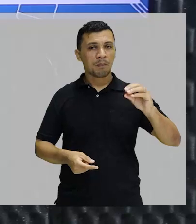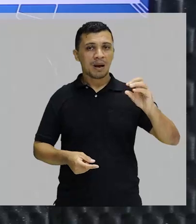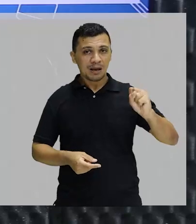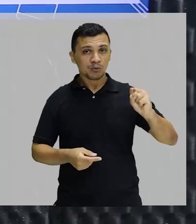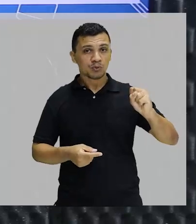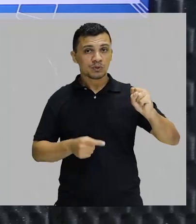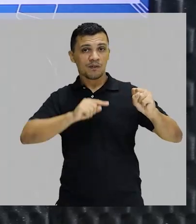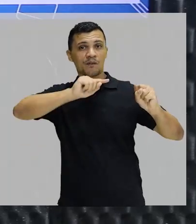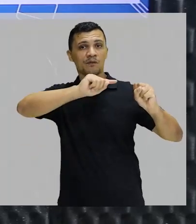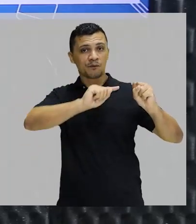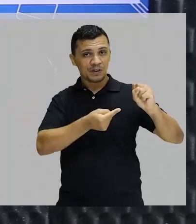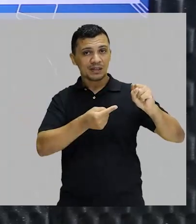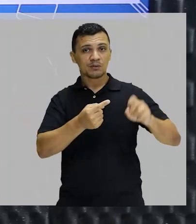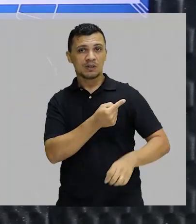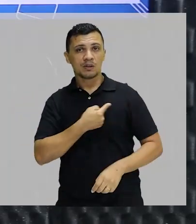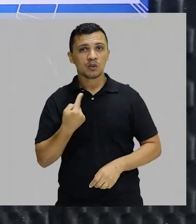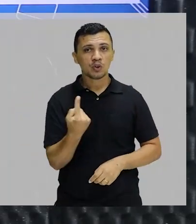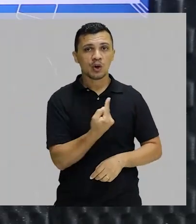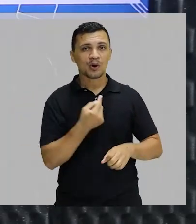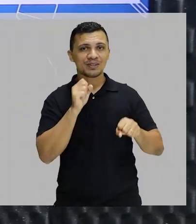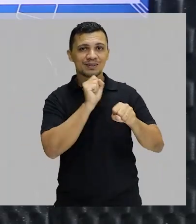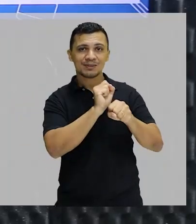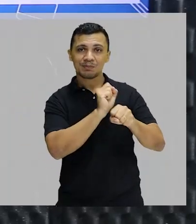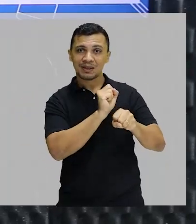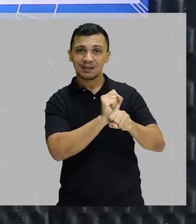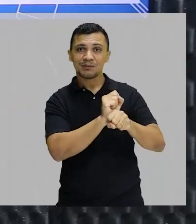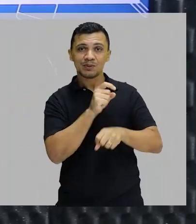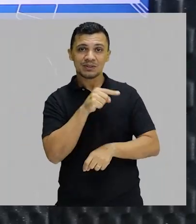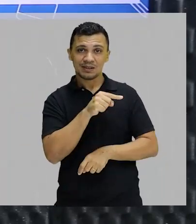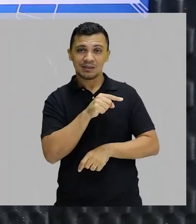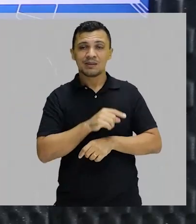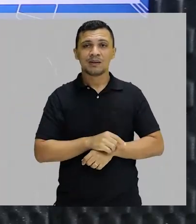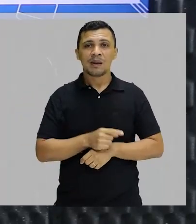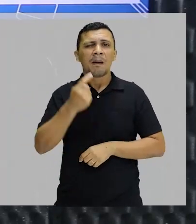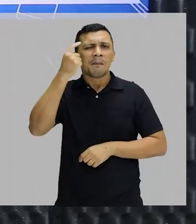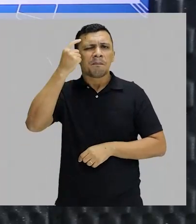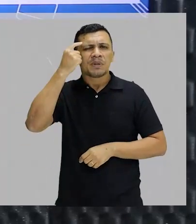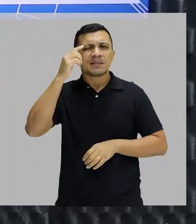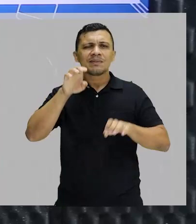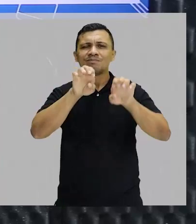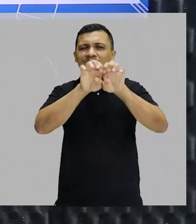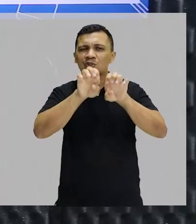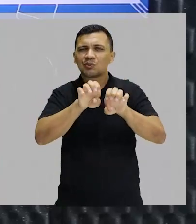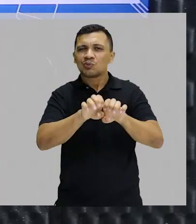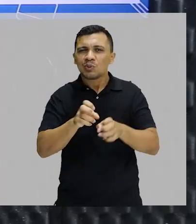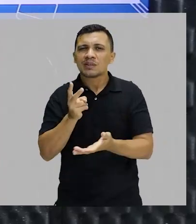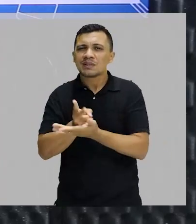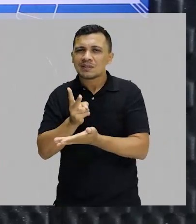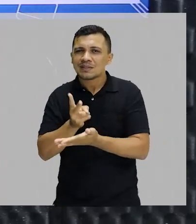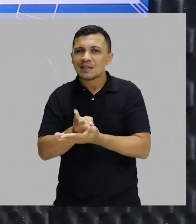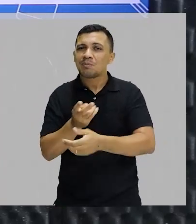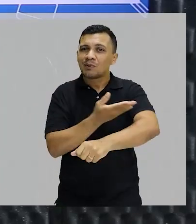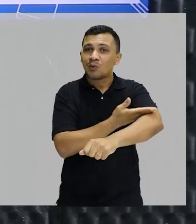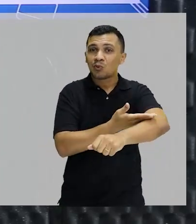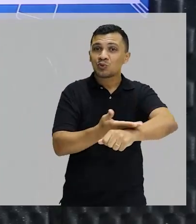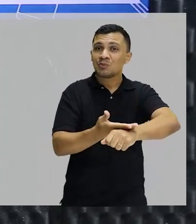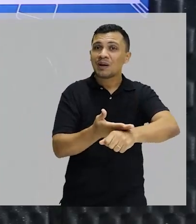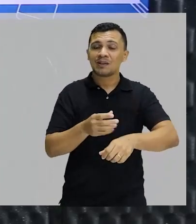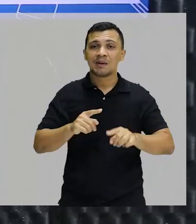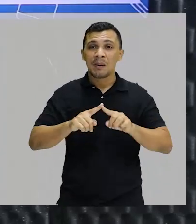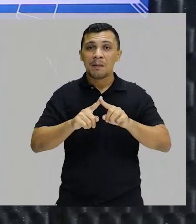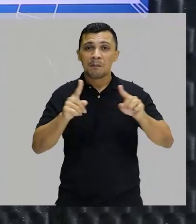ele pode aparecer também de outras formas. A gente imagina sempre aquela estrutura que nós estamos mais acostumados. E aí, quando essa